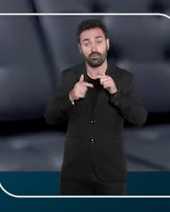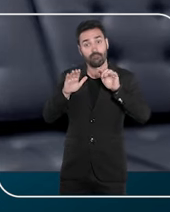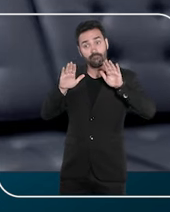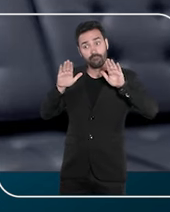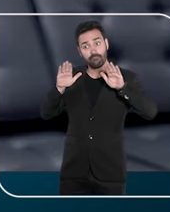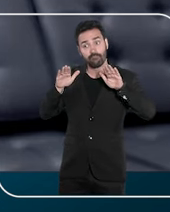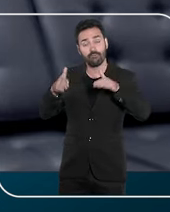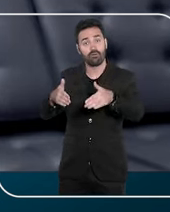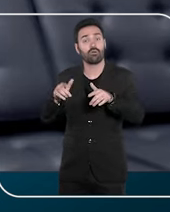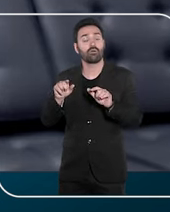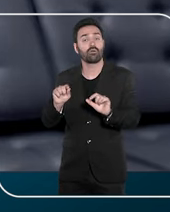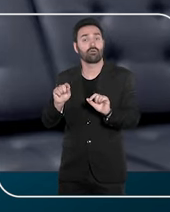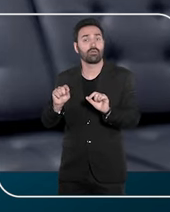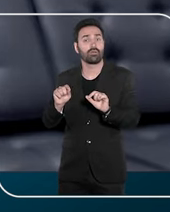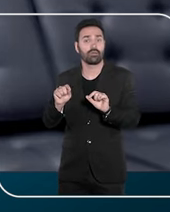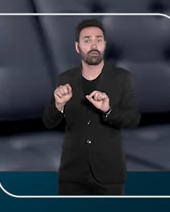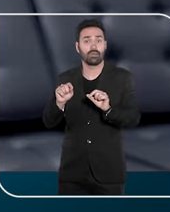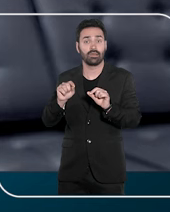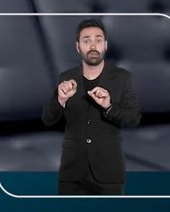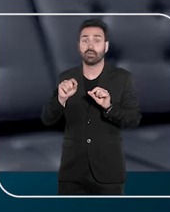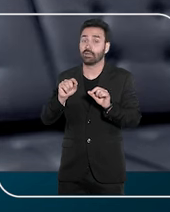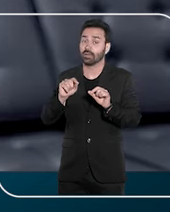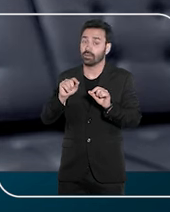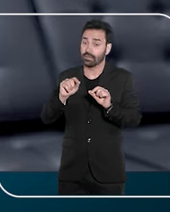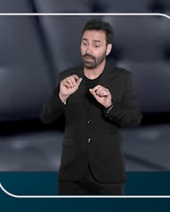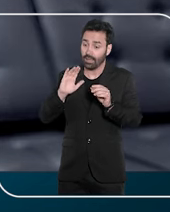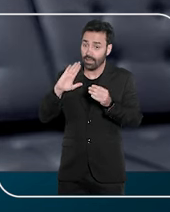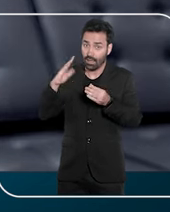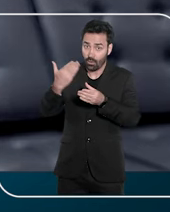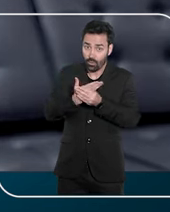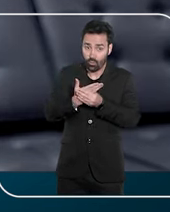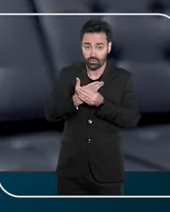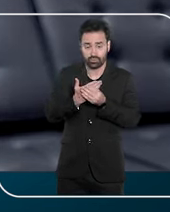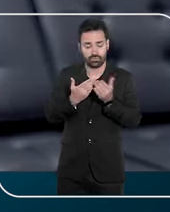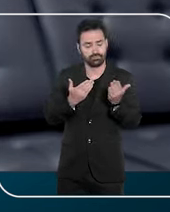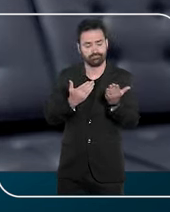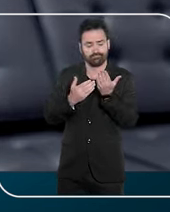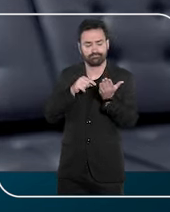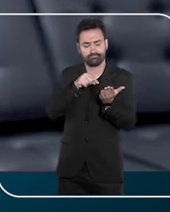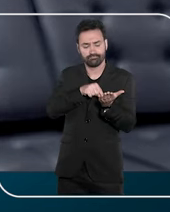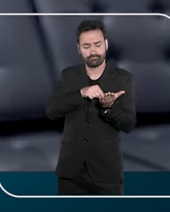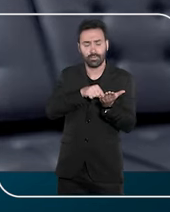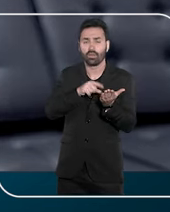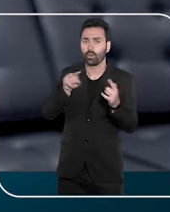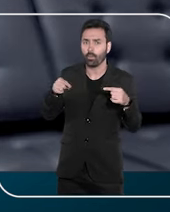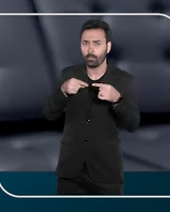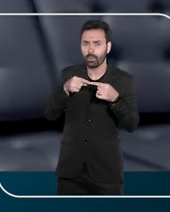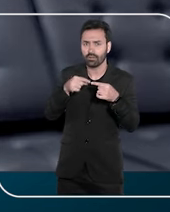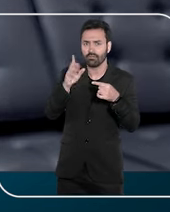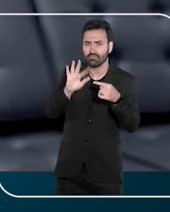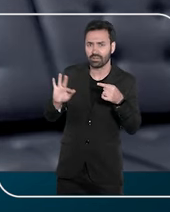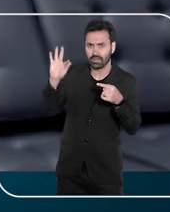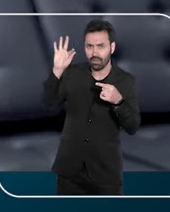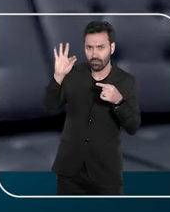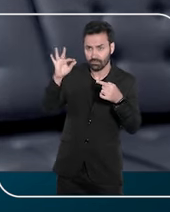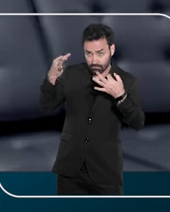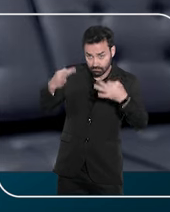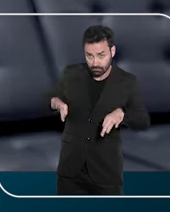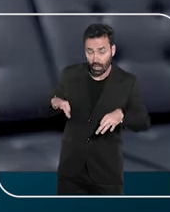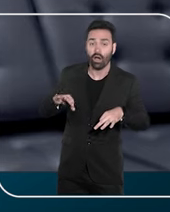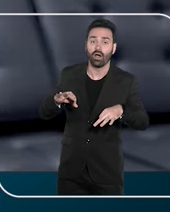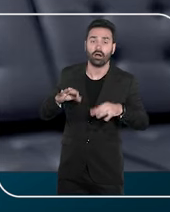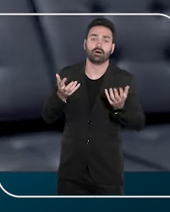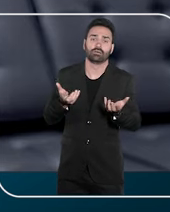tragam questões de relevância federal, que ultrapassem, digamos assim,